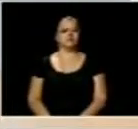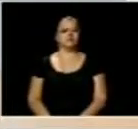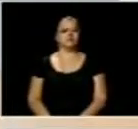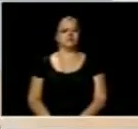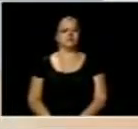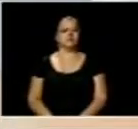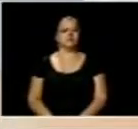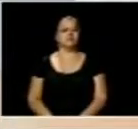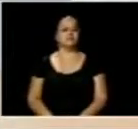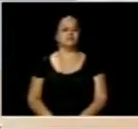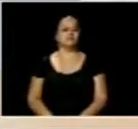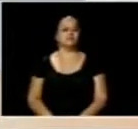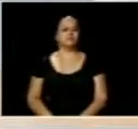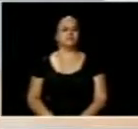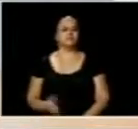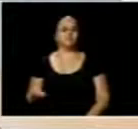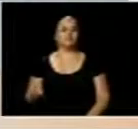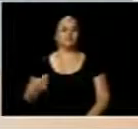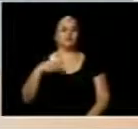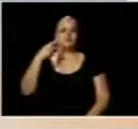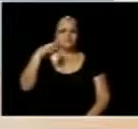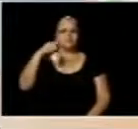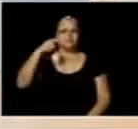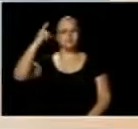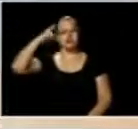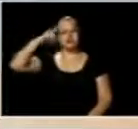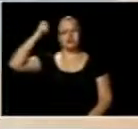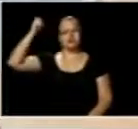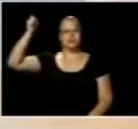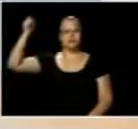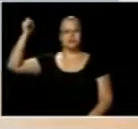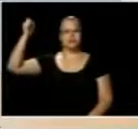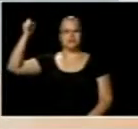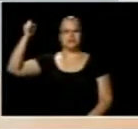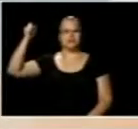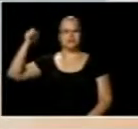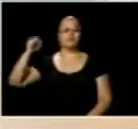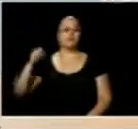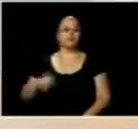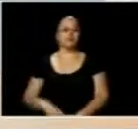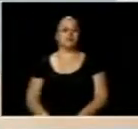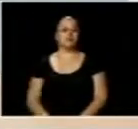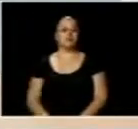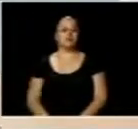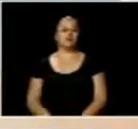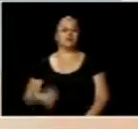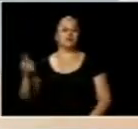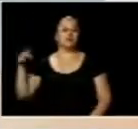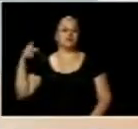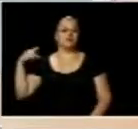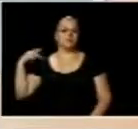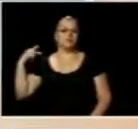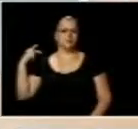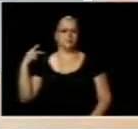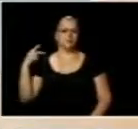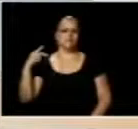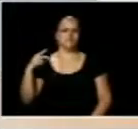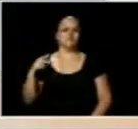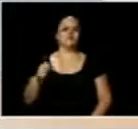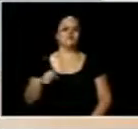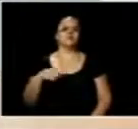apenas fazer uma reflexão, e aí os vereadores que antecederam nas críticas, que já vem sendo